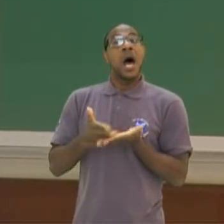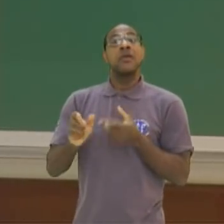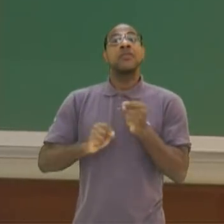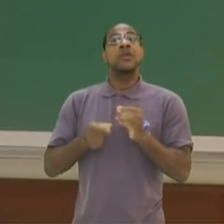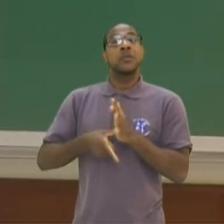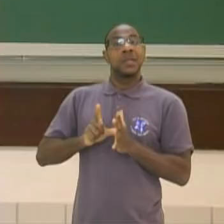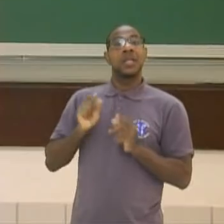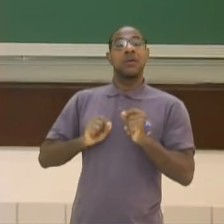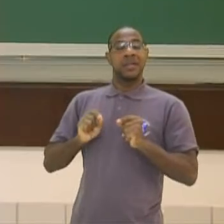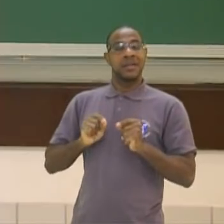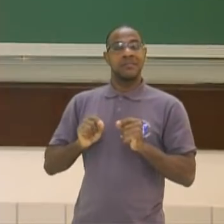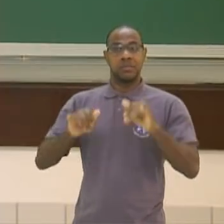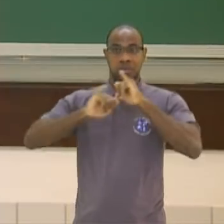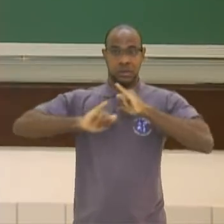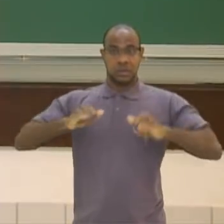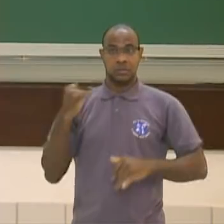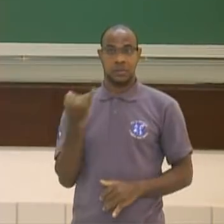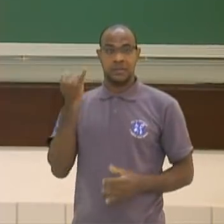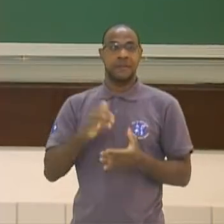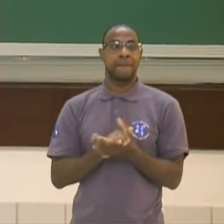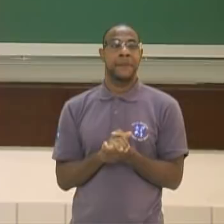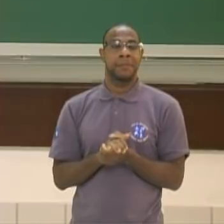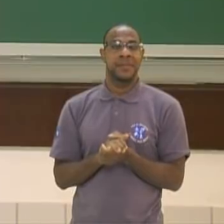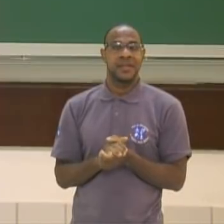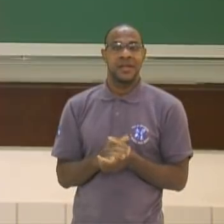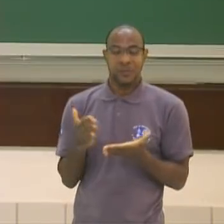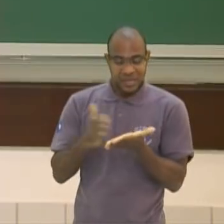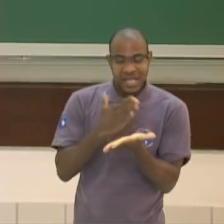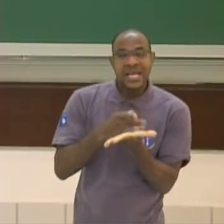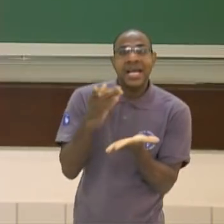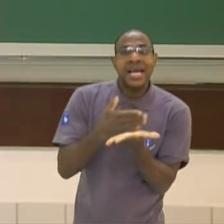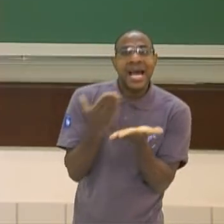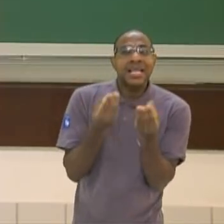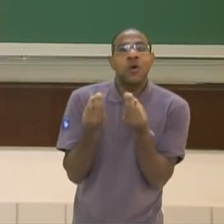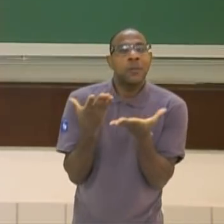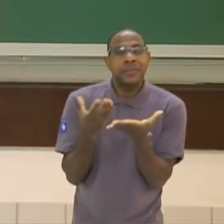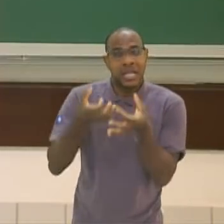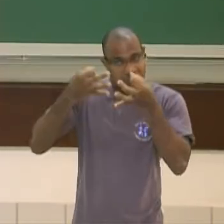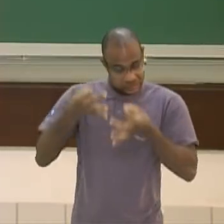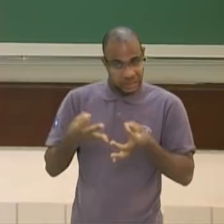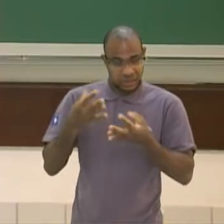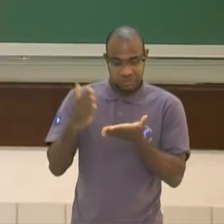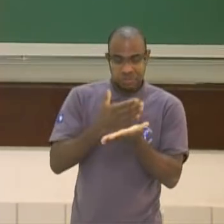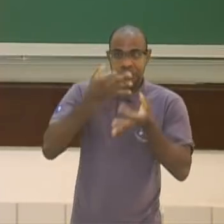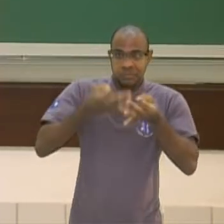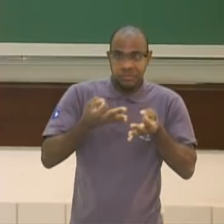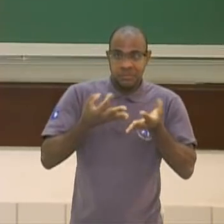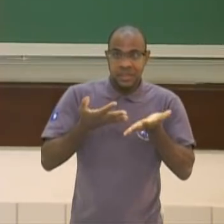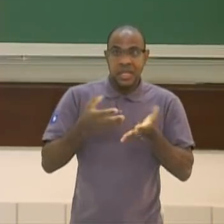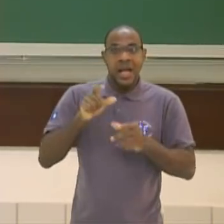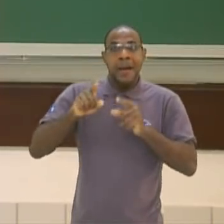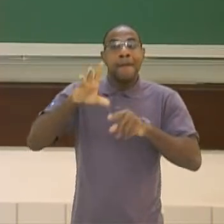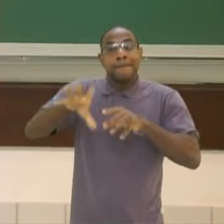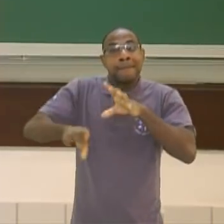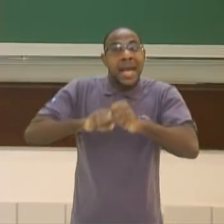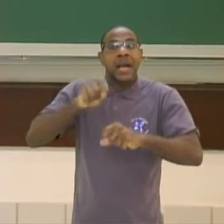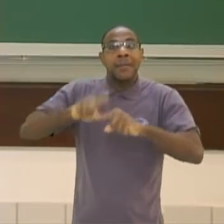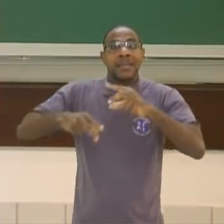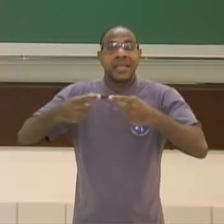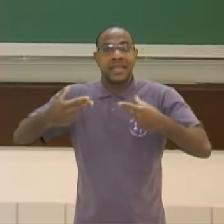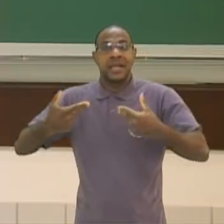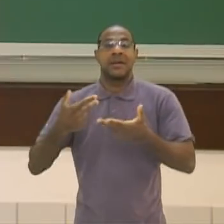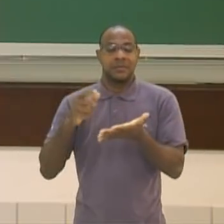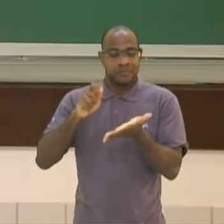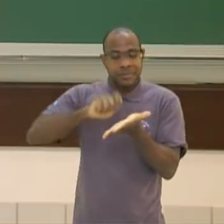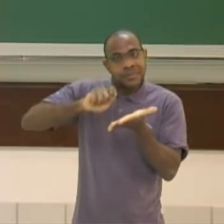do coração? Como que está teu caderno? Está em dia? Está em ordem? Está copiando tudo? Então já pega o seu material, pega o penal,